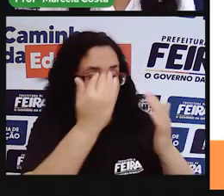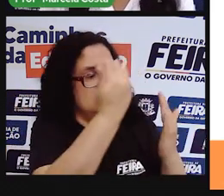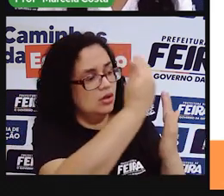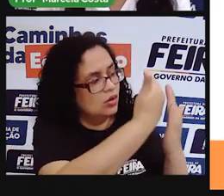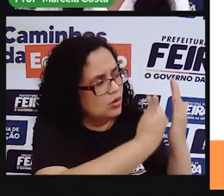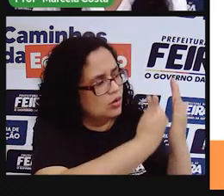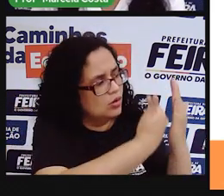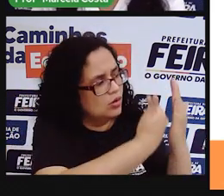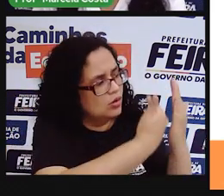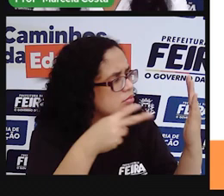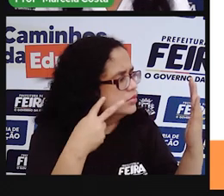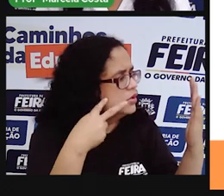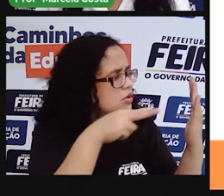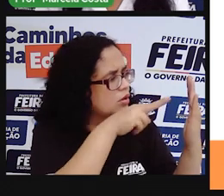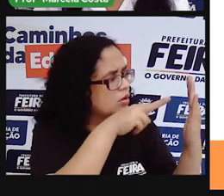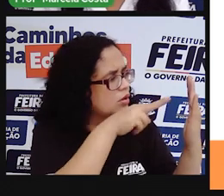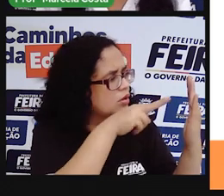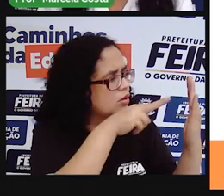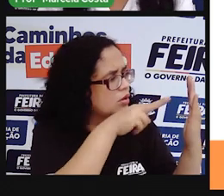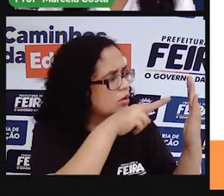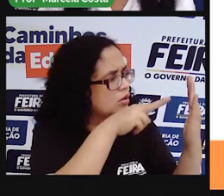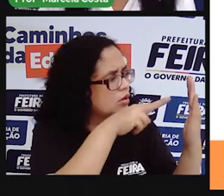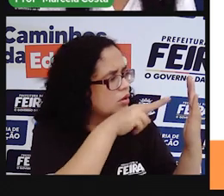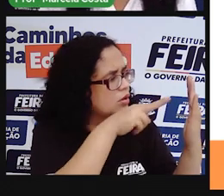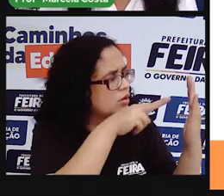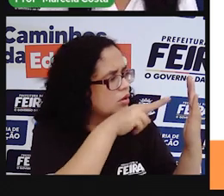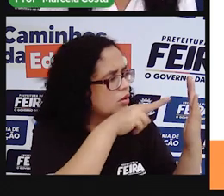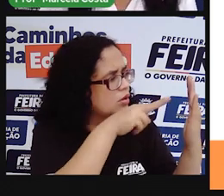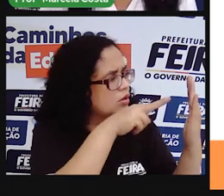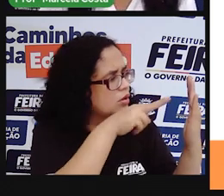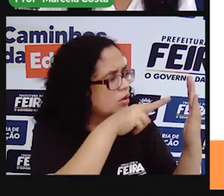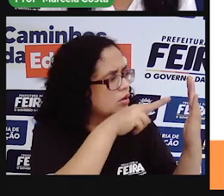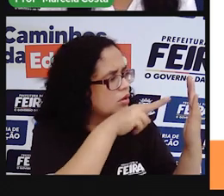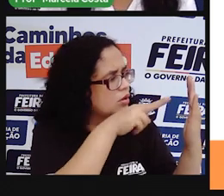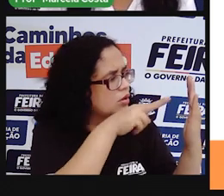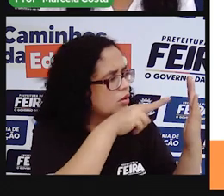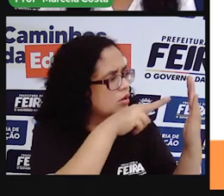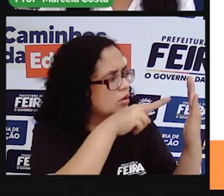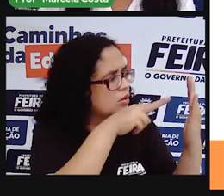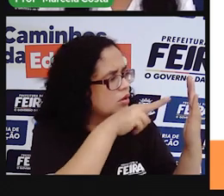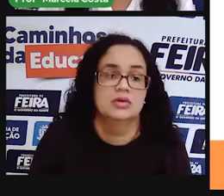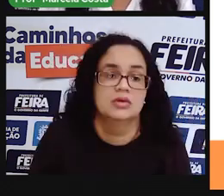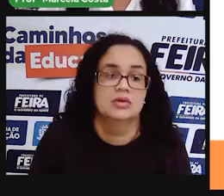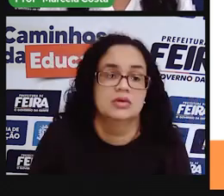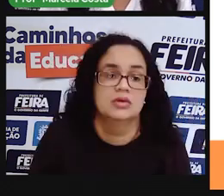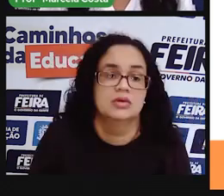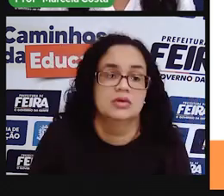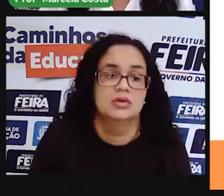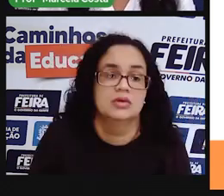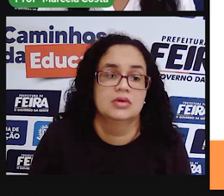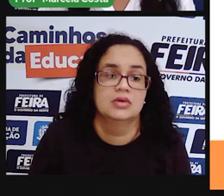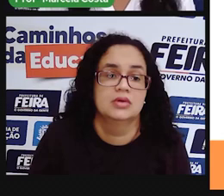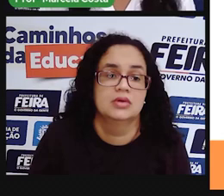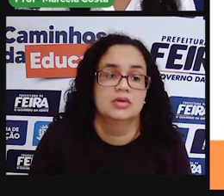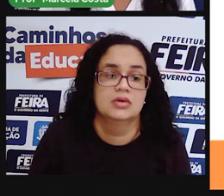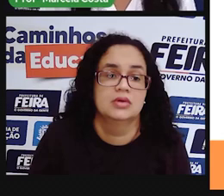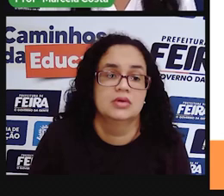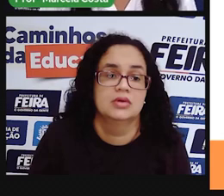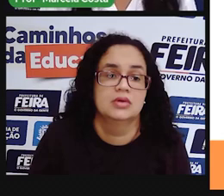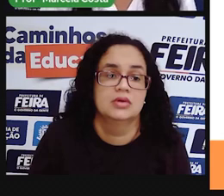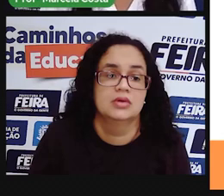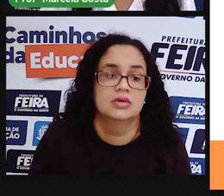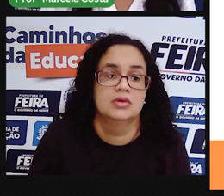olhando ele junto com o responsável para ir tentar identificar o que, que significa cada símbolo desse que tem aí no seu